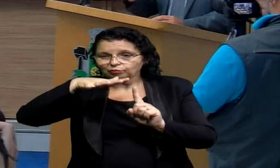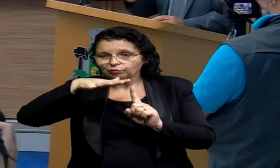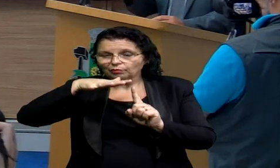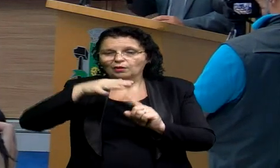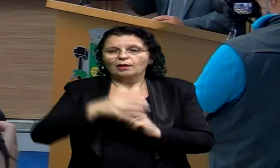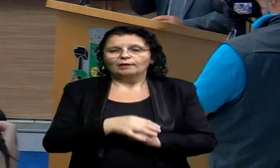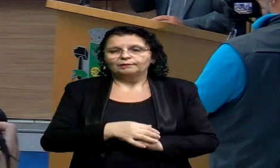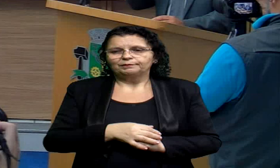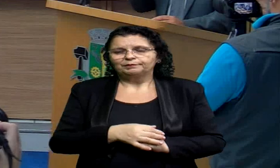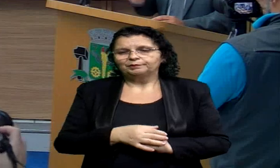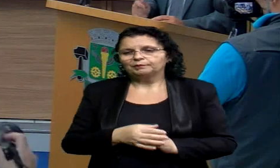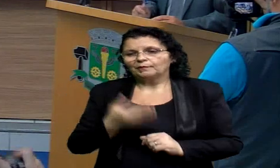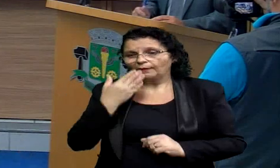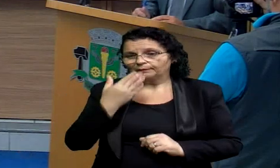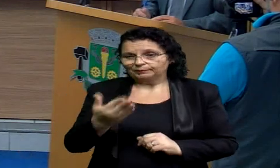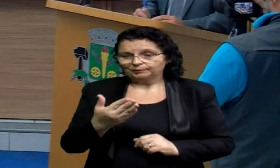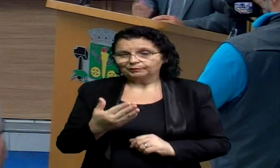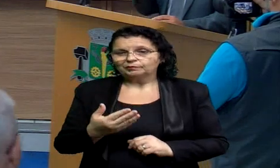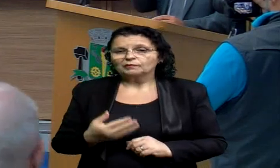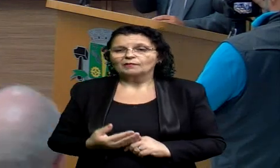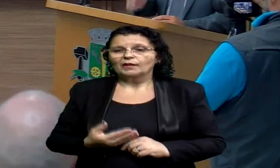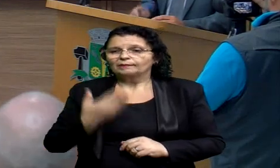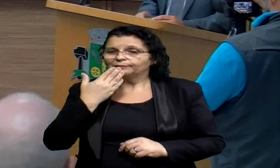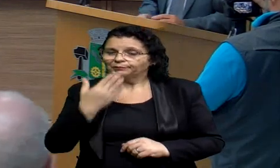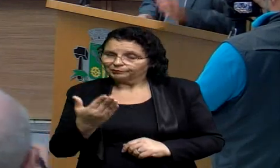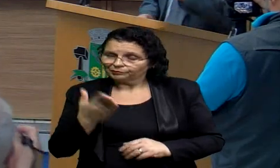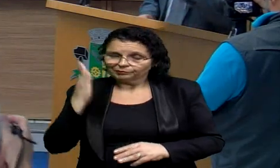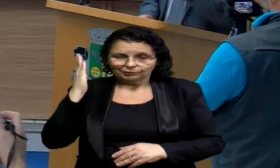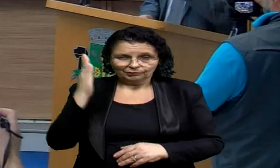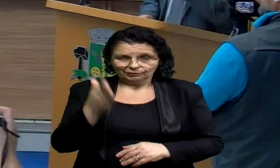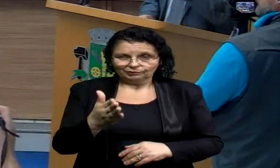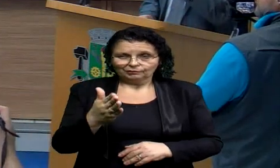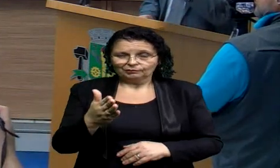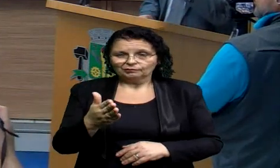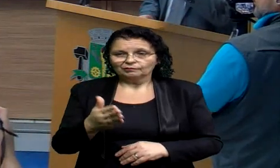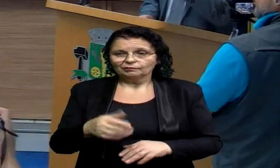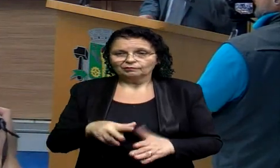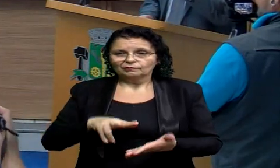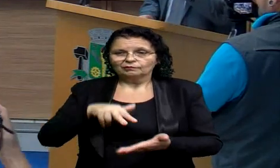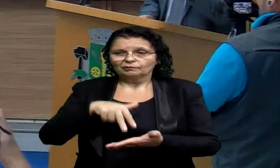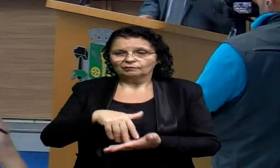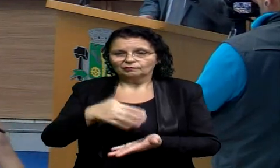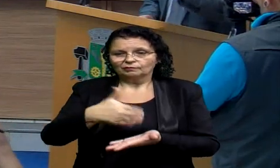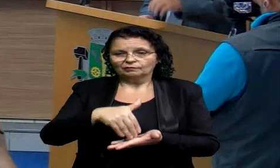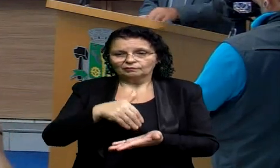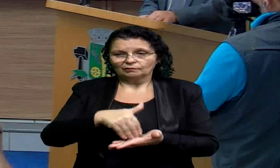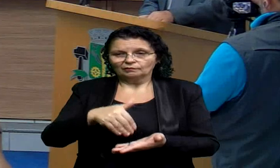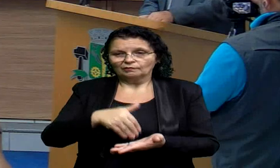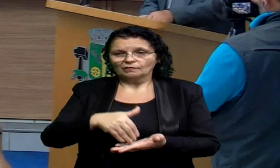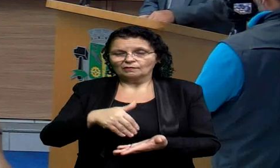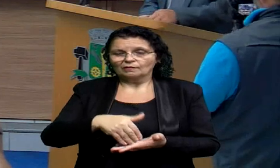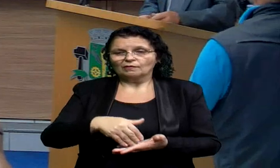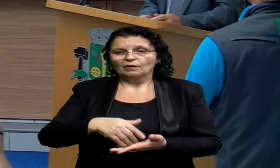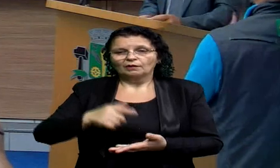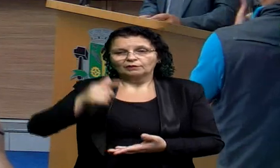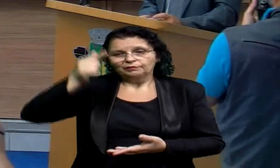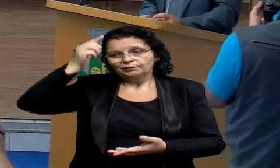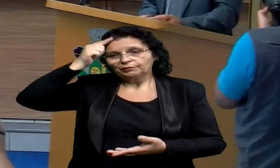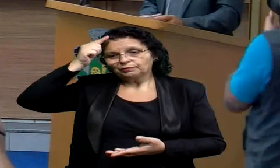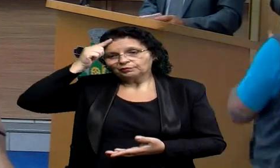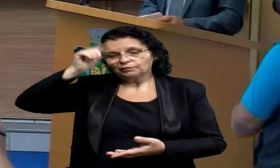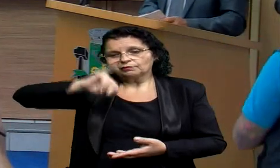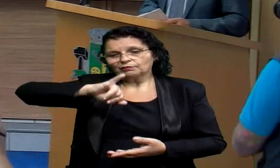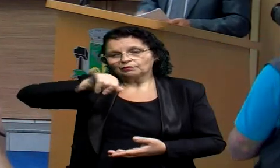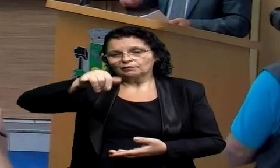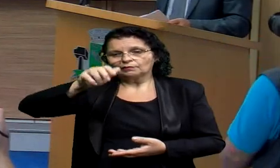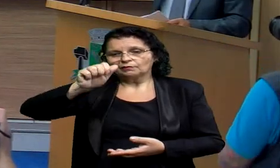quero fazer emoção de apelo quero fazer pessoalmente aqui e via Tribuna nosso secretário Jair para que ele Olhe comum carinho para